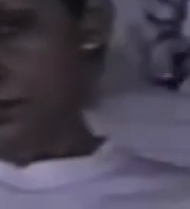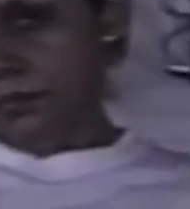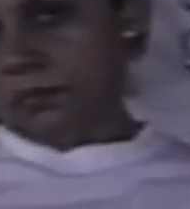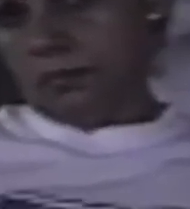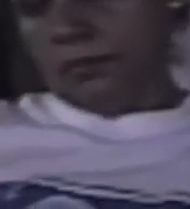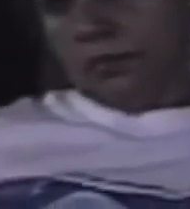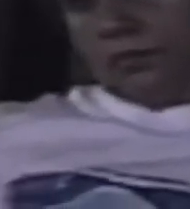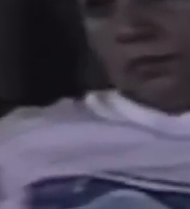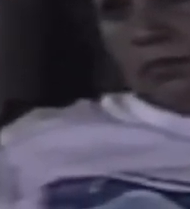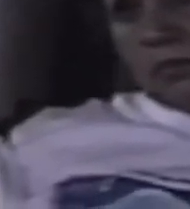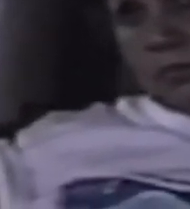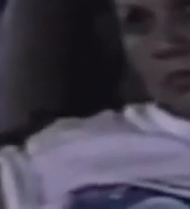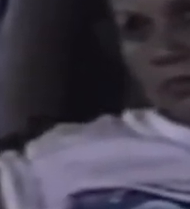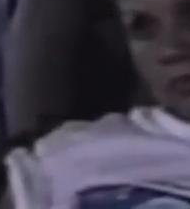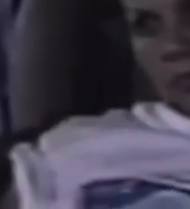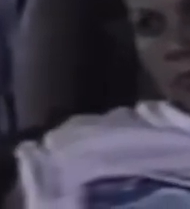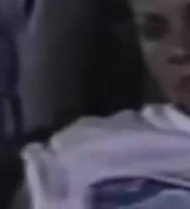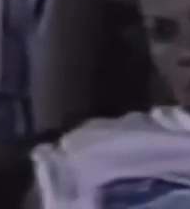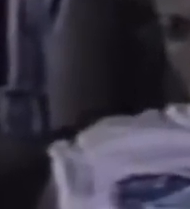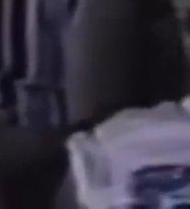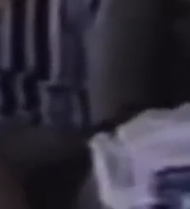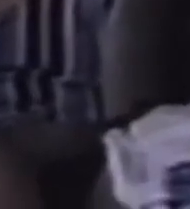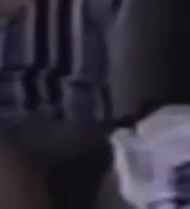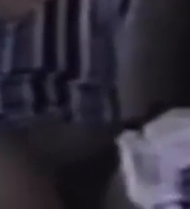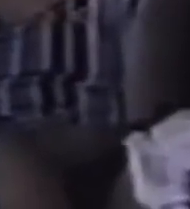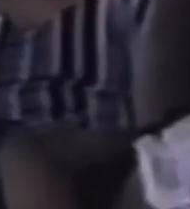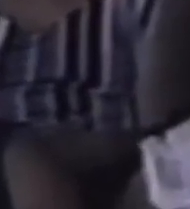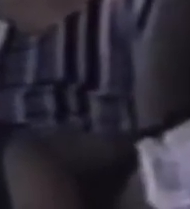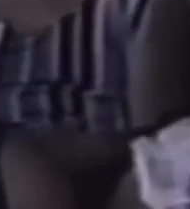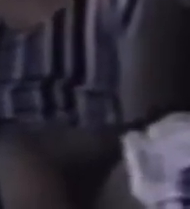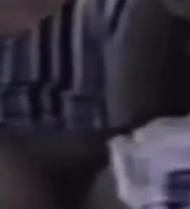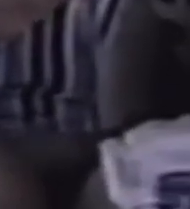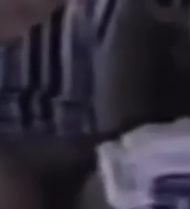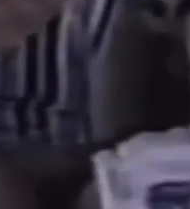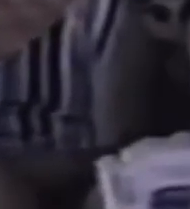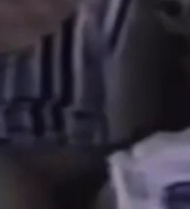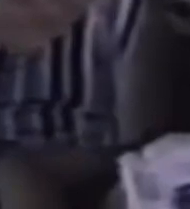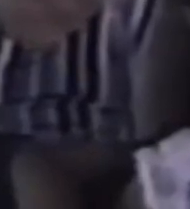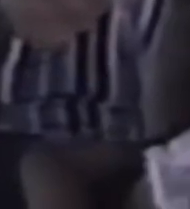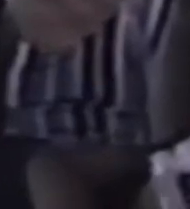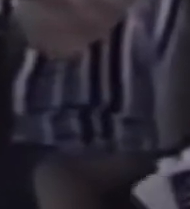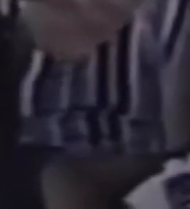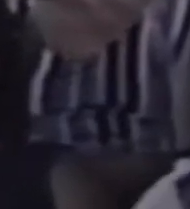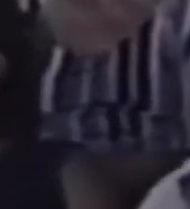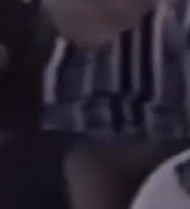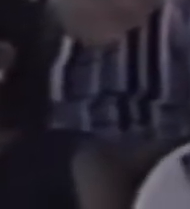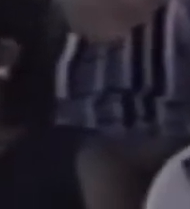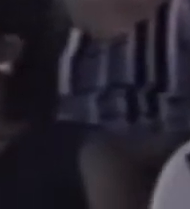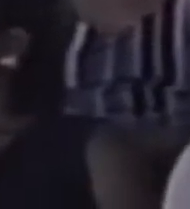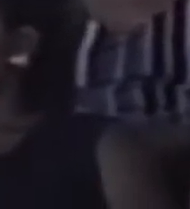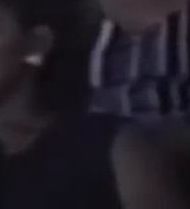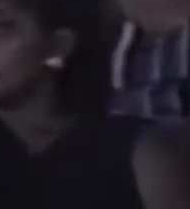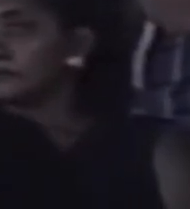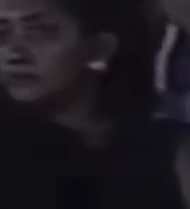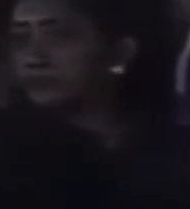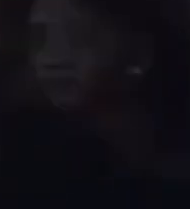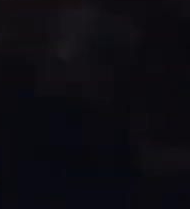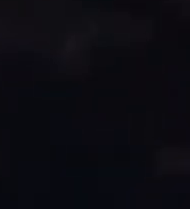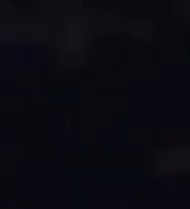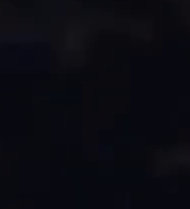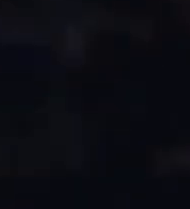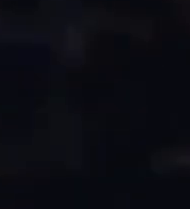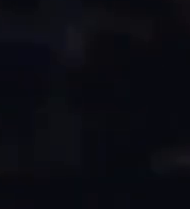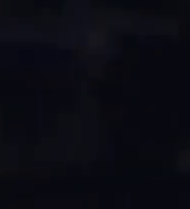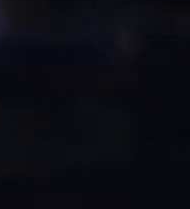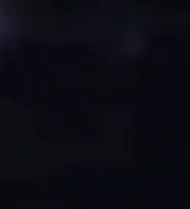mar venha e pegue todas as costas do Brasil, para vocês perceberem que é preciso se converter. Vocês querem